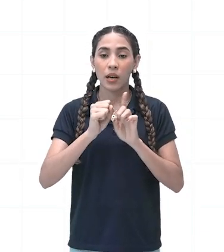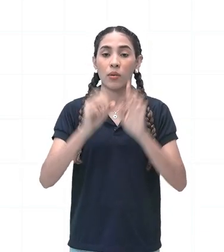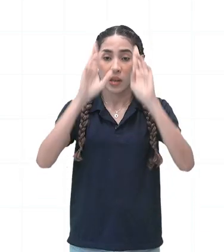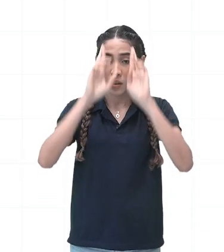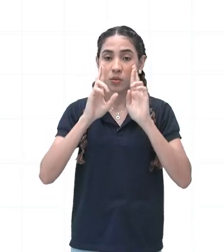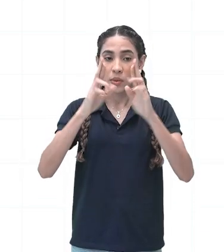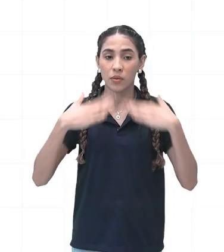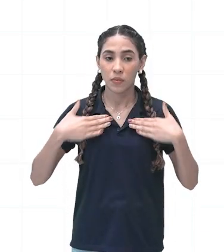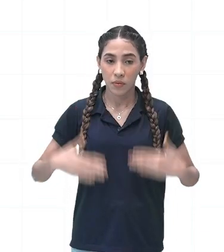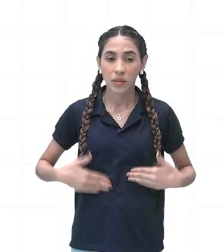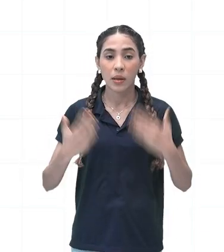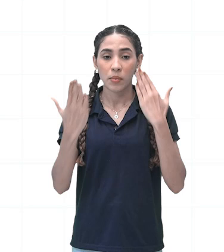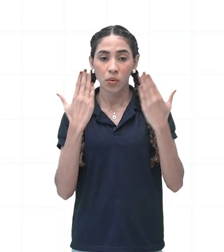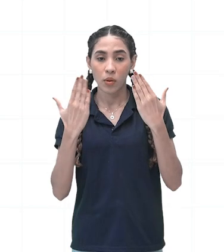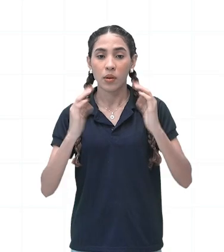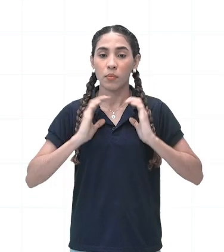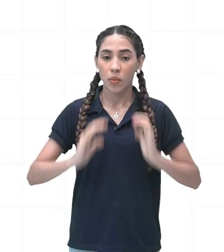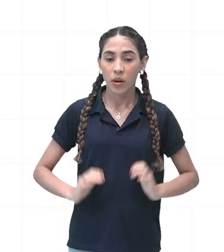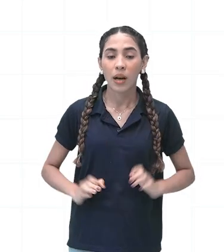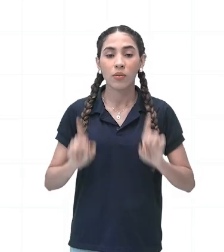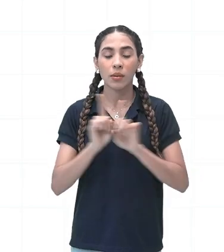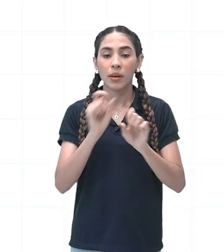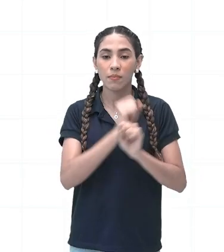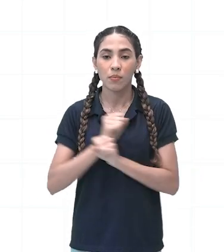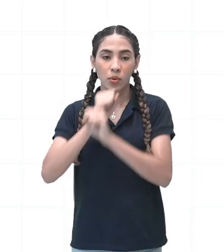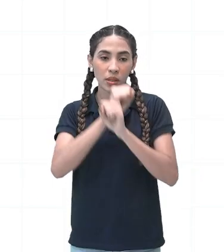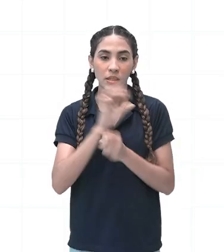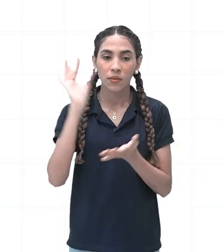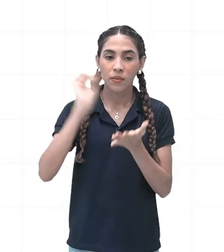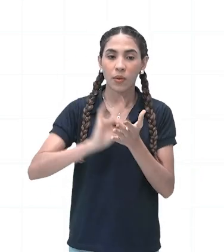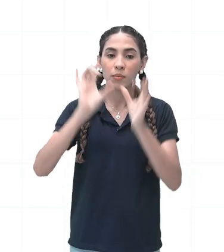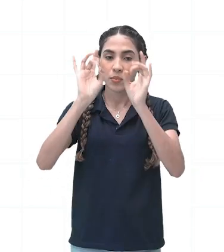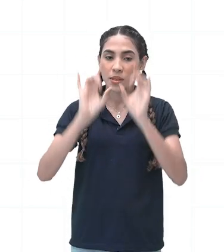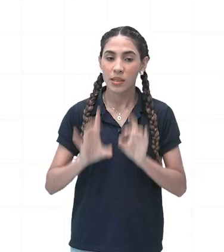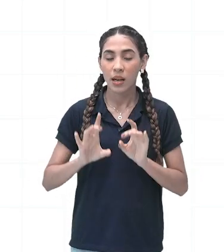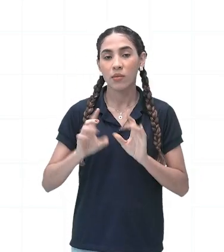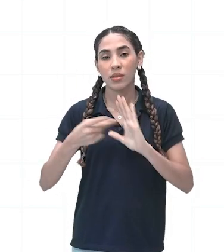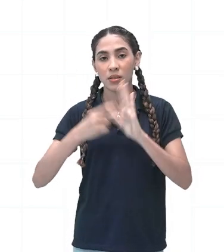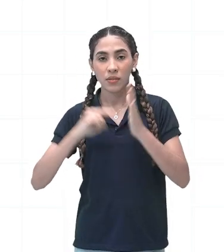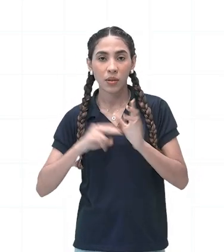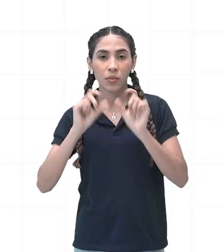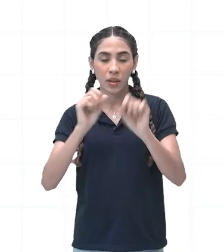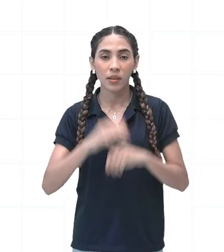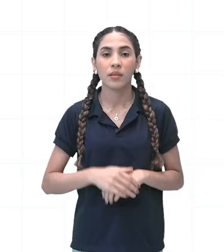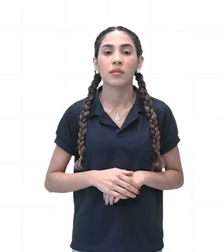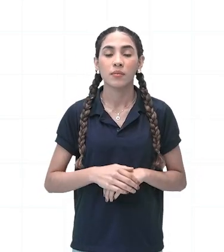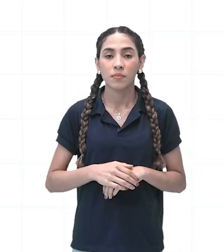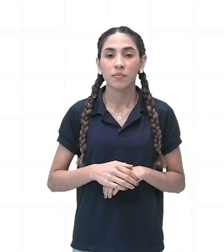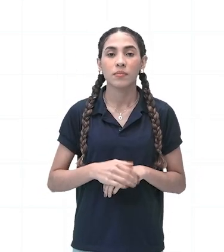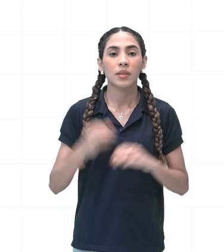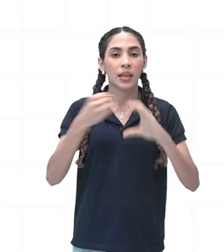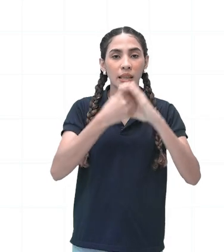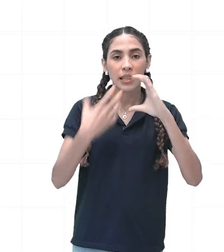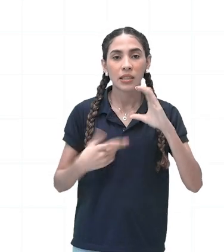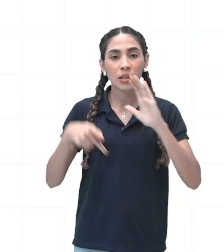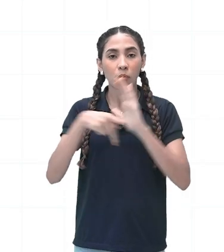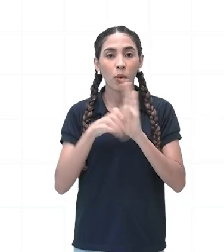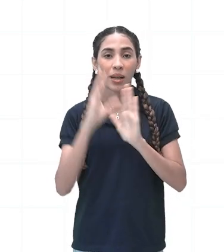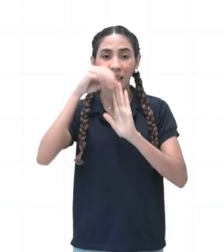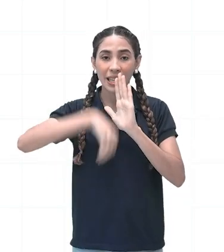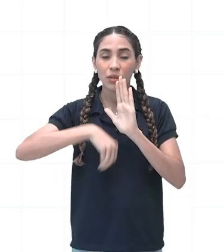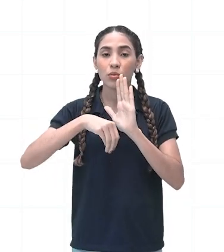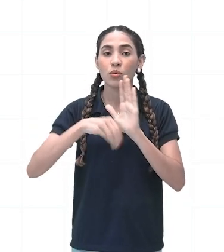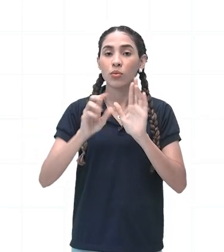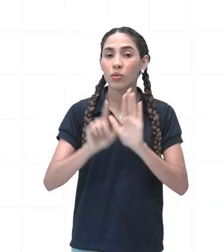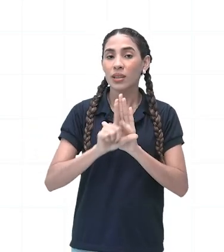física, psicológica e moral, além de protegê-los de forma especial, ou seja, através de dispositivos legais diferenciados